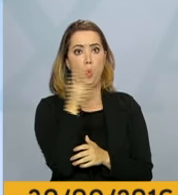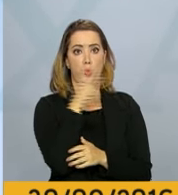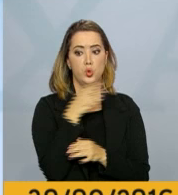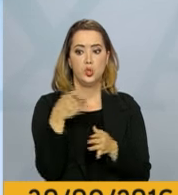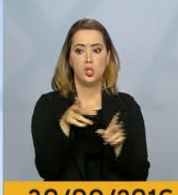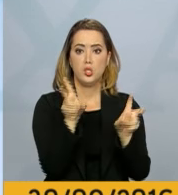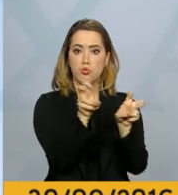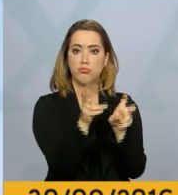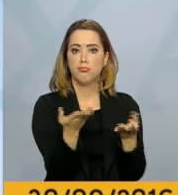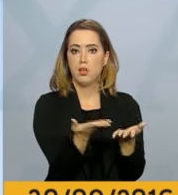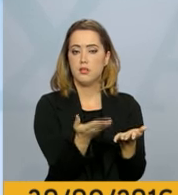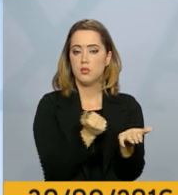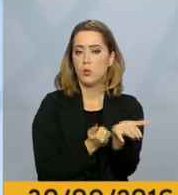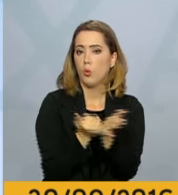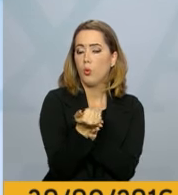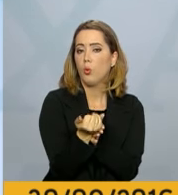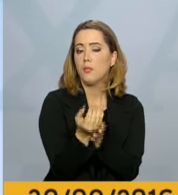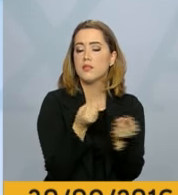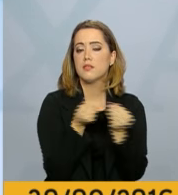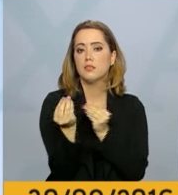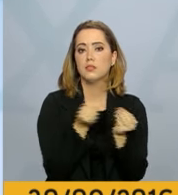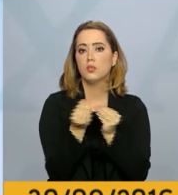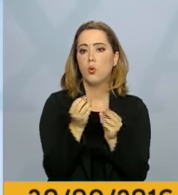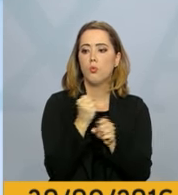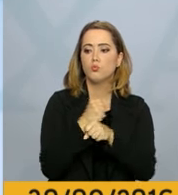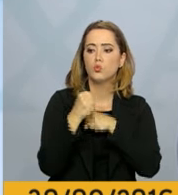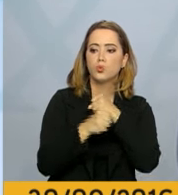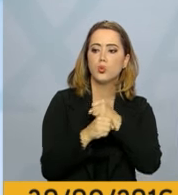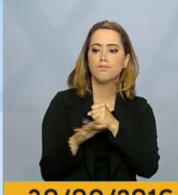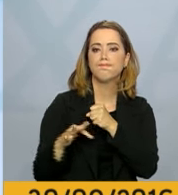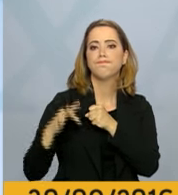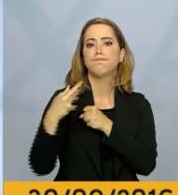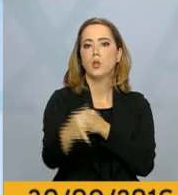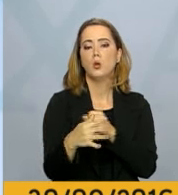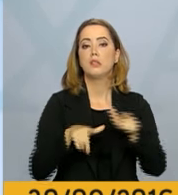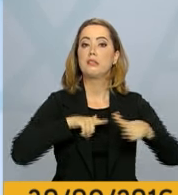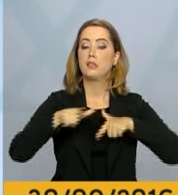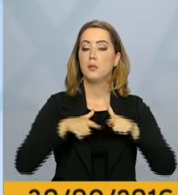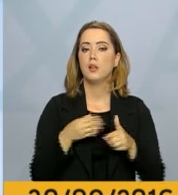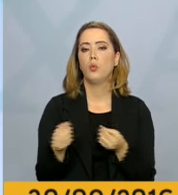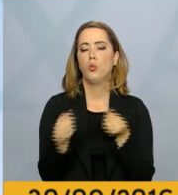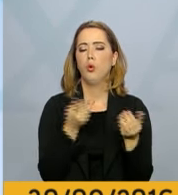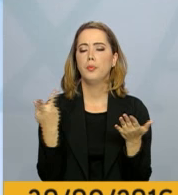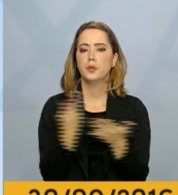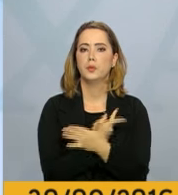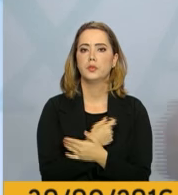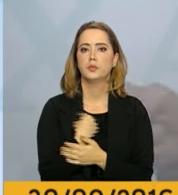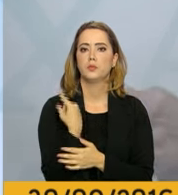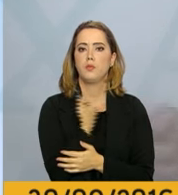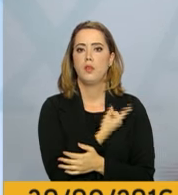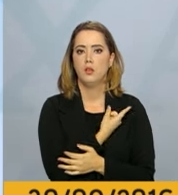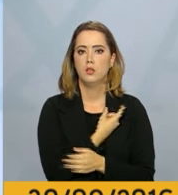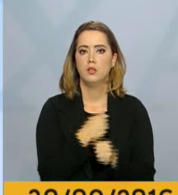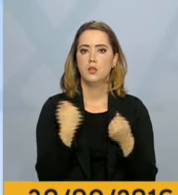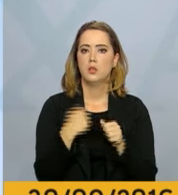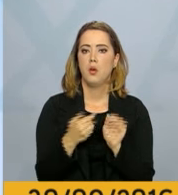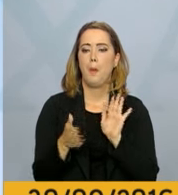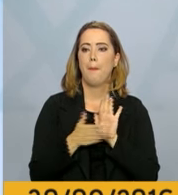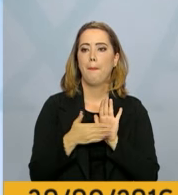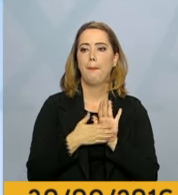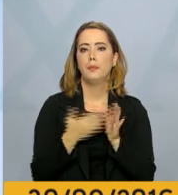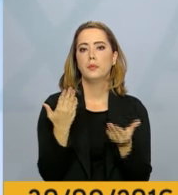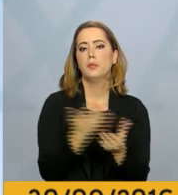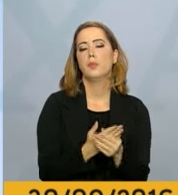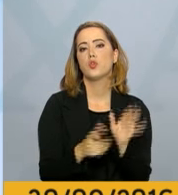assunto para começar a aplicá-lo no ano que vem. Ora bem, como fazê-lo? Vamos fazer por projeto de lei? Eu